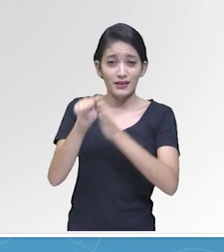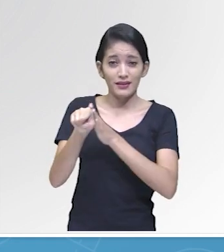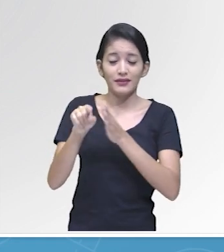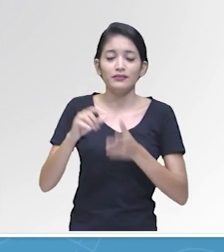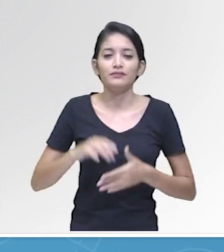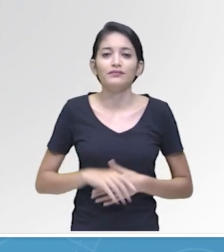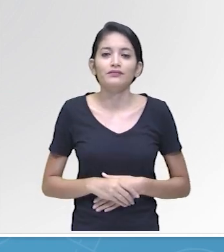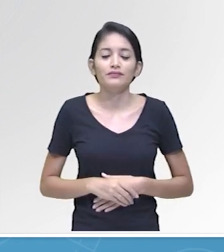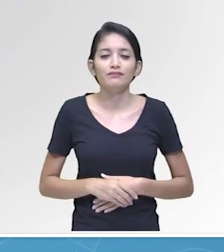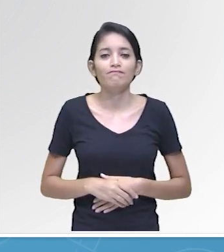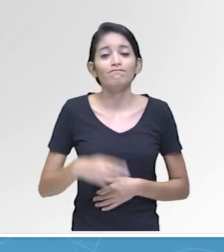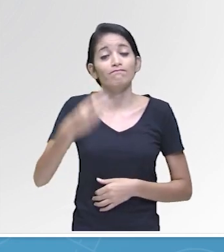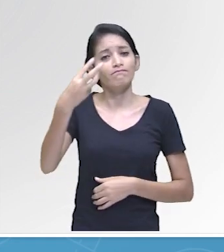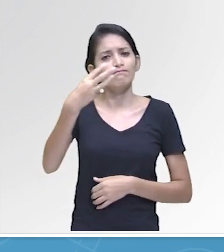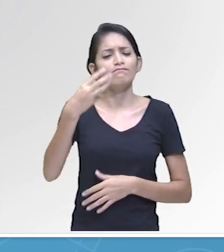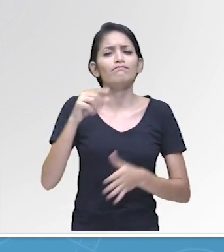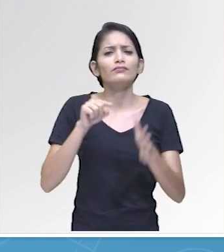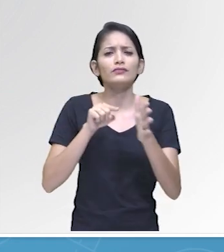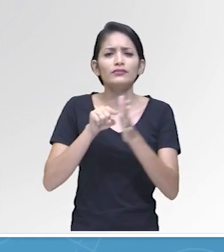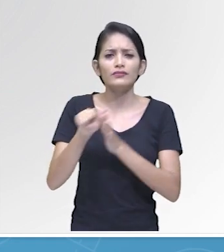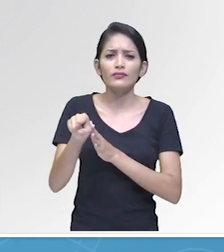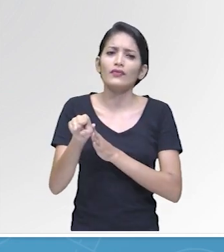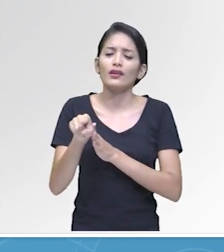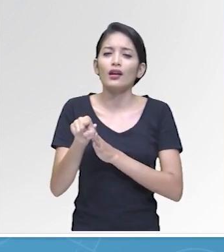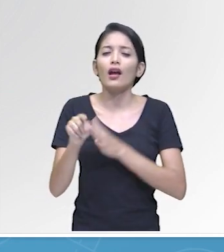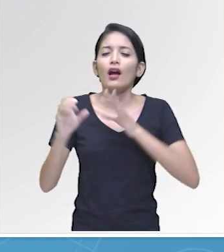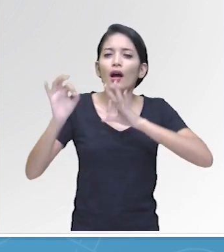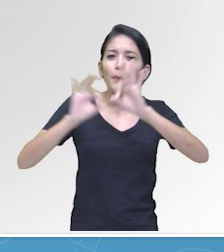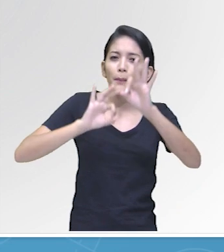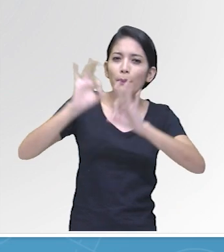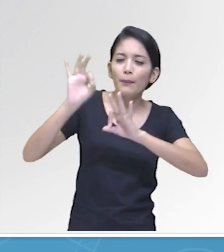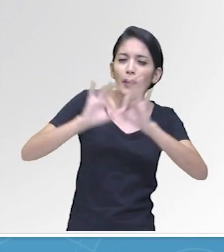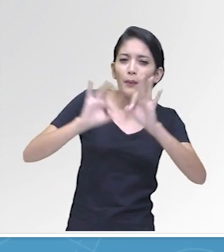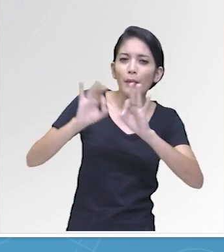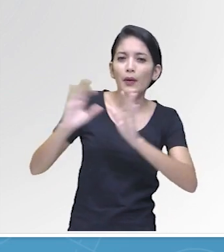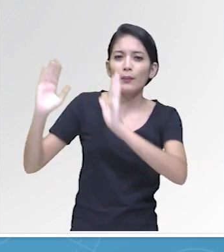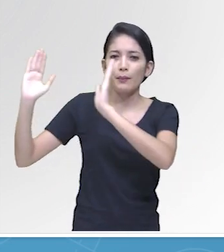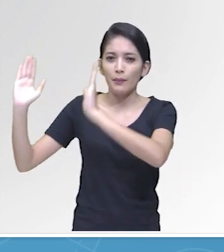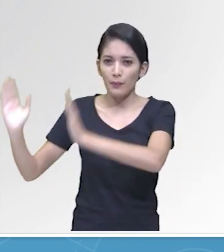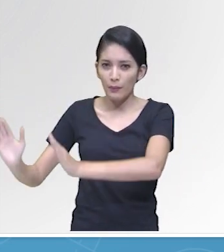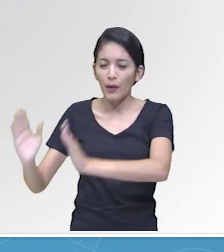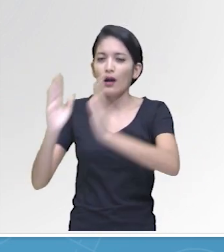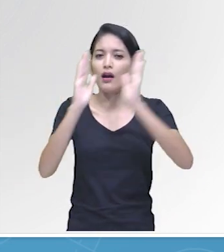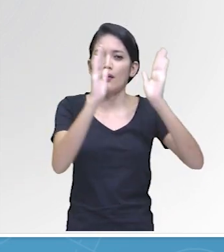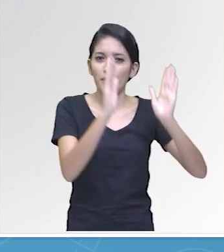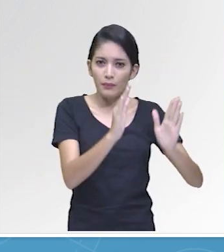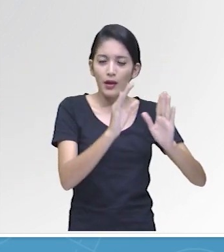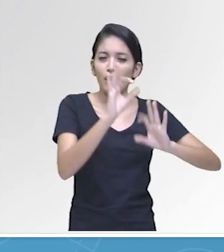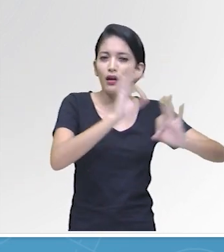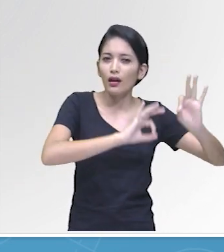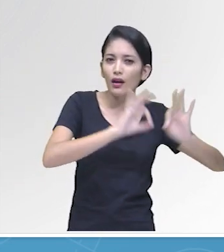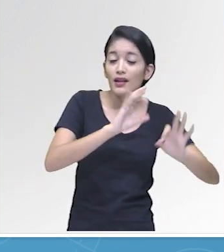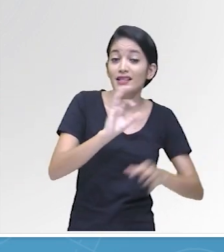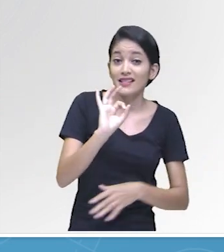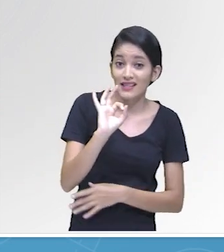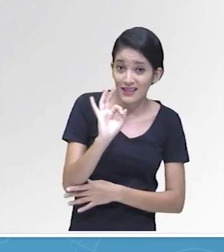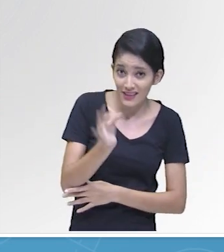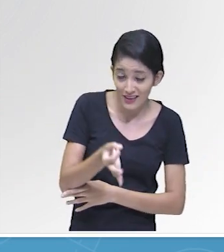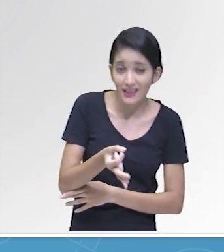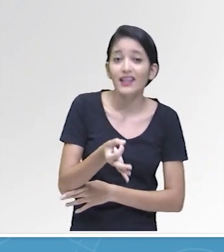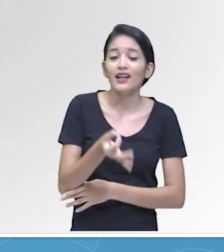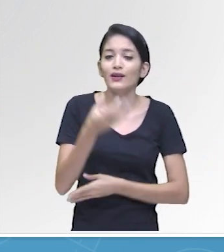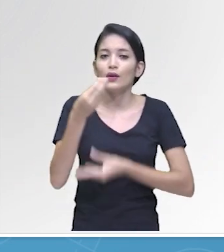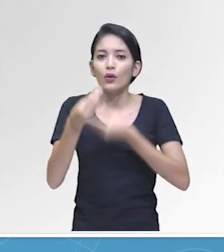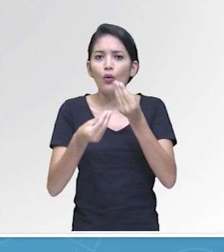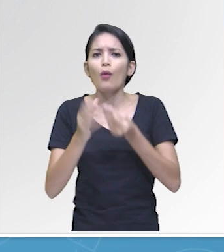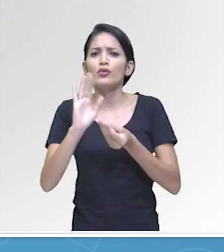A questão 3 é: complete o quadro abaixo, colocando o nível de organização correto, como